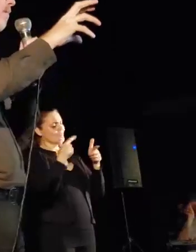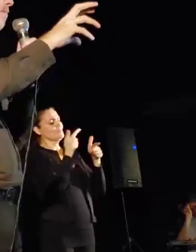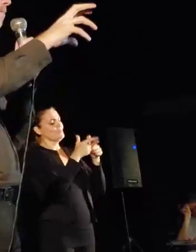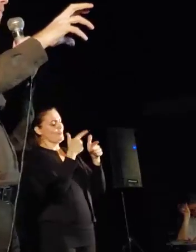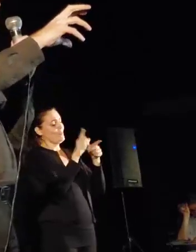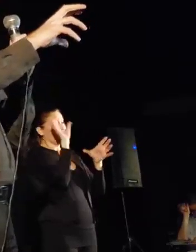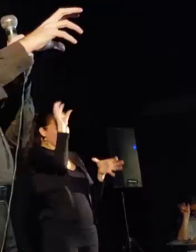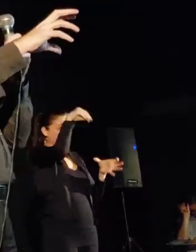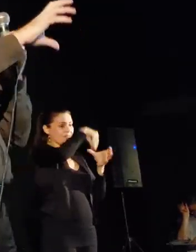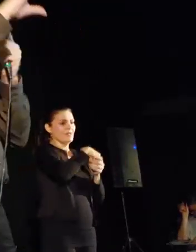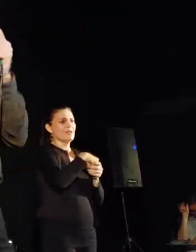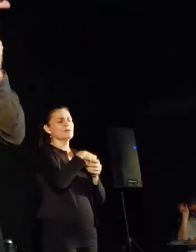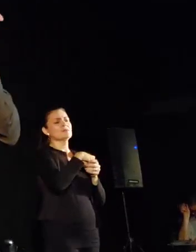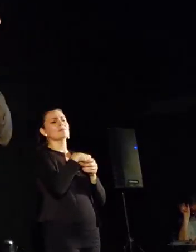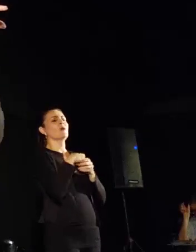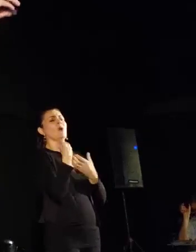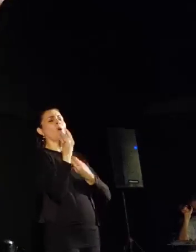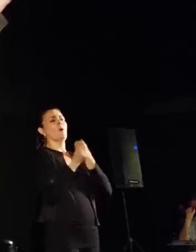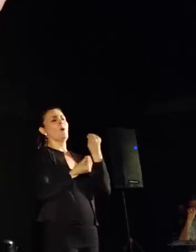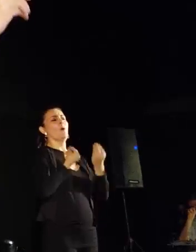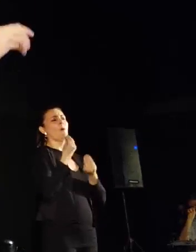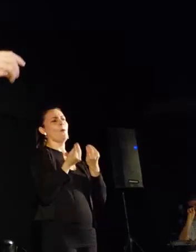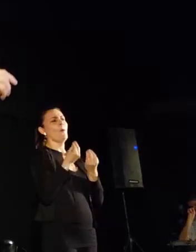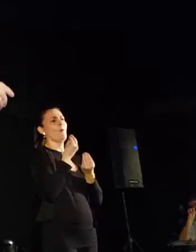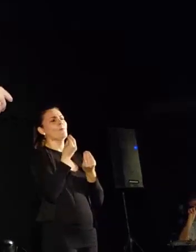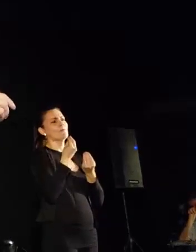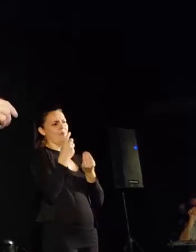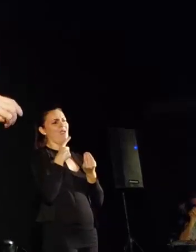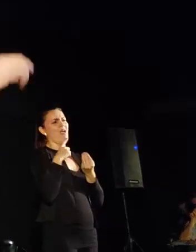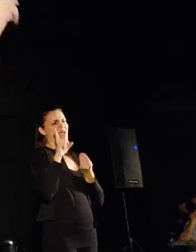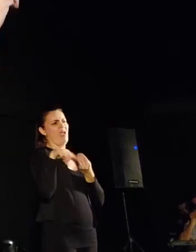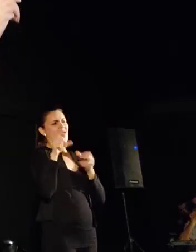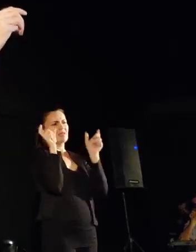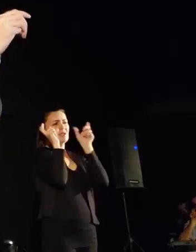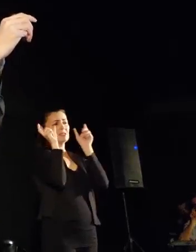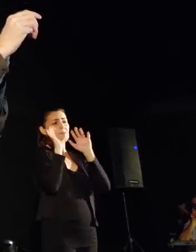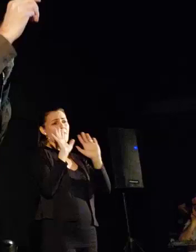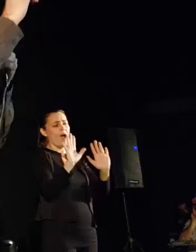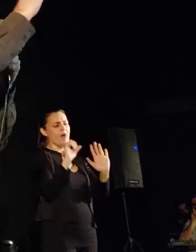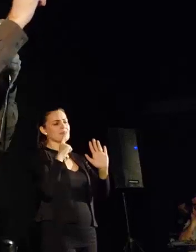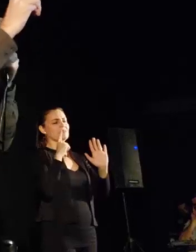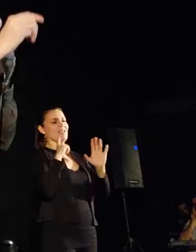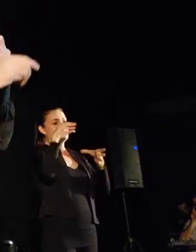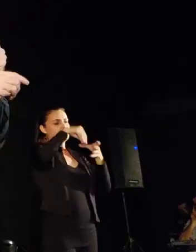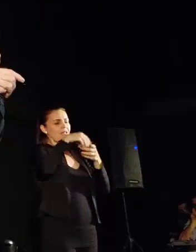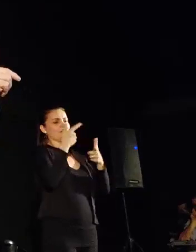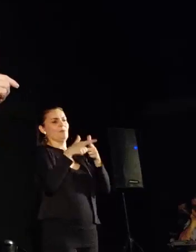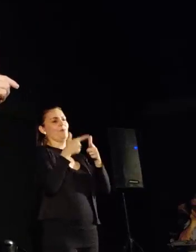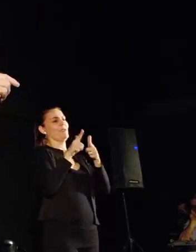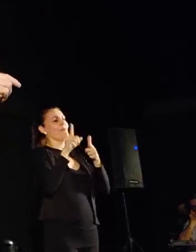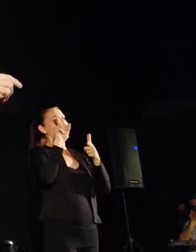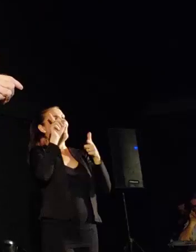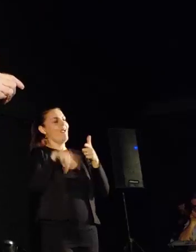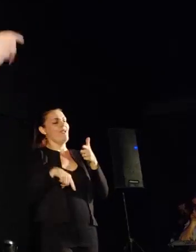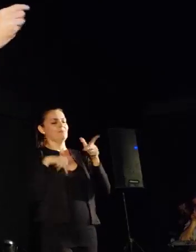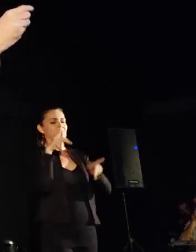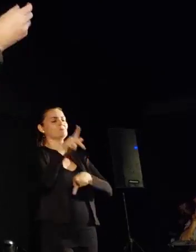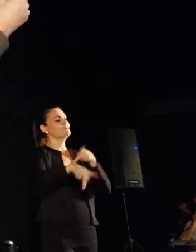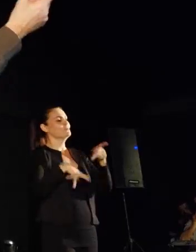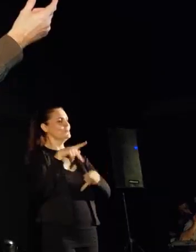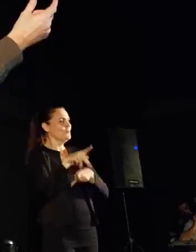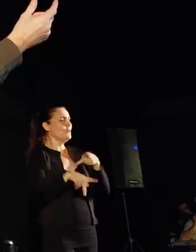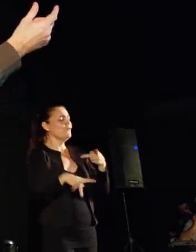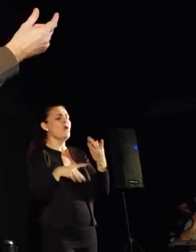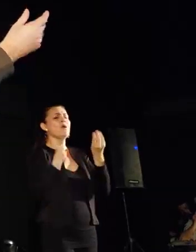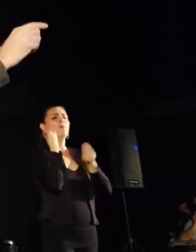equação? Tipo assim, a equação é muito interessante, mas tem um problema. Qual o problema? É o povo. Como é que você faz